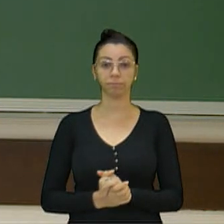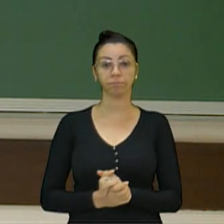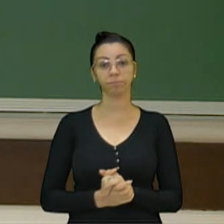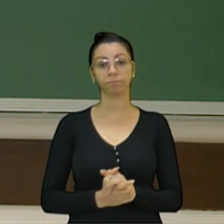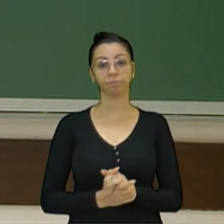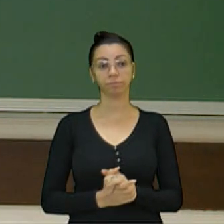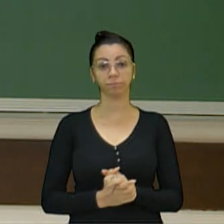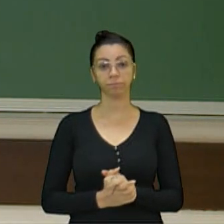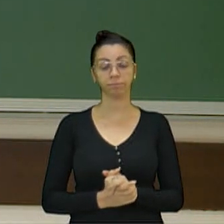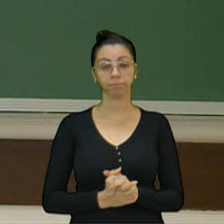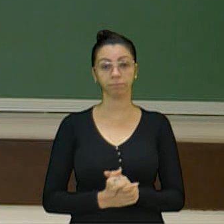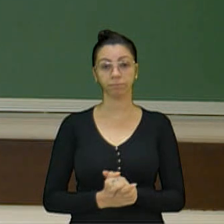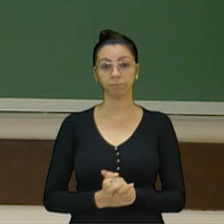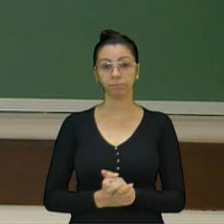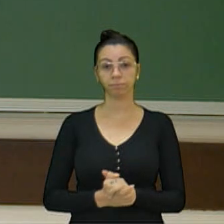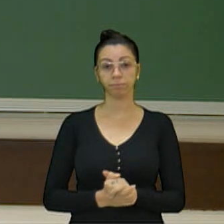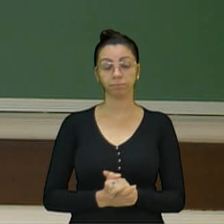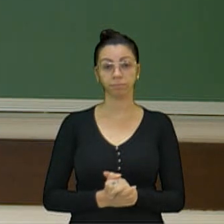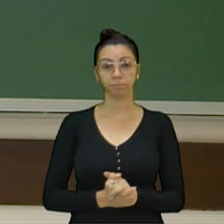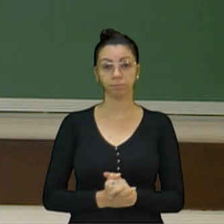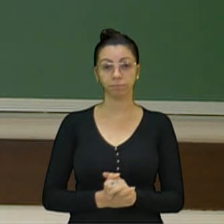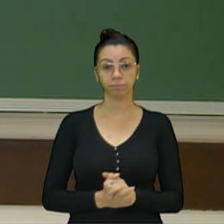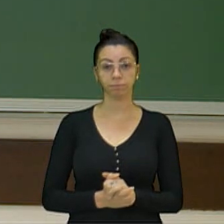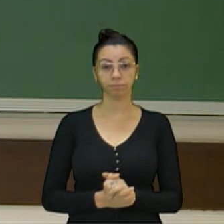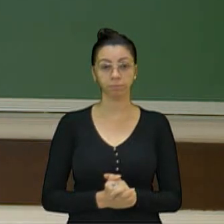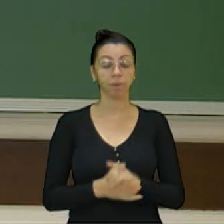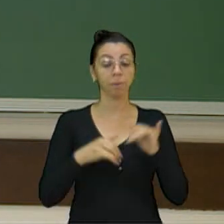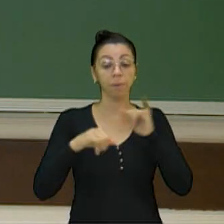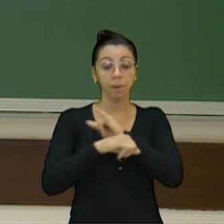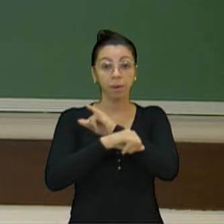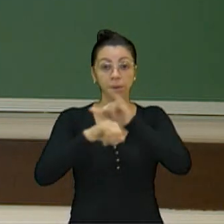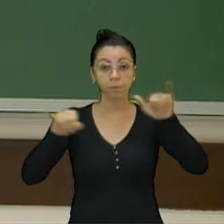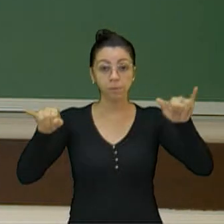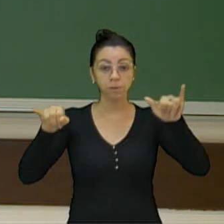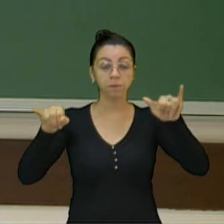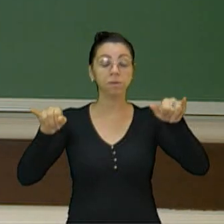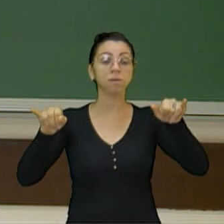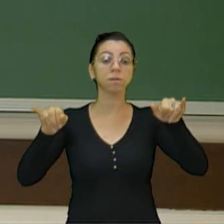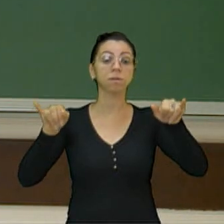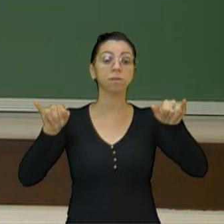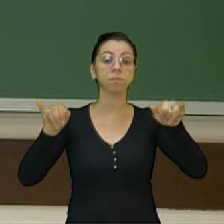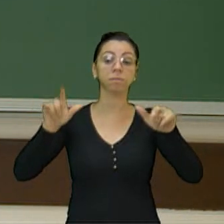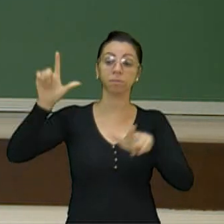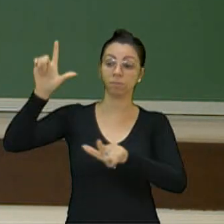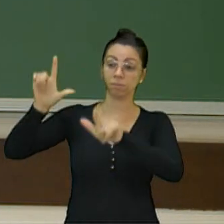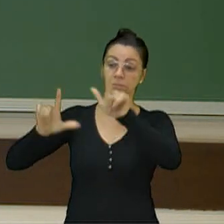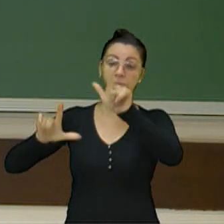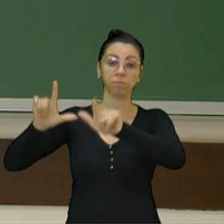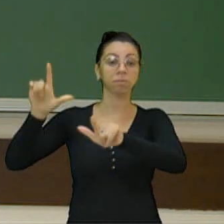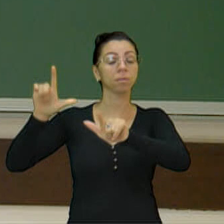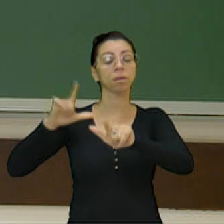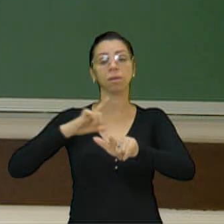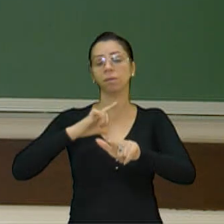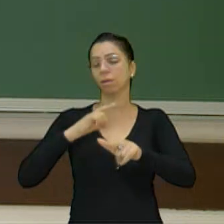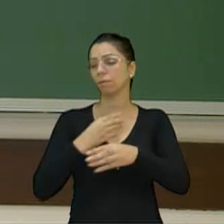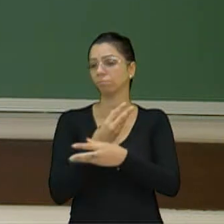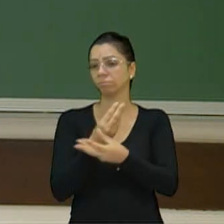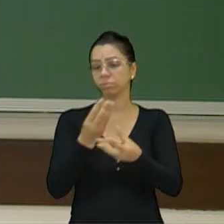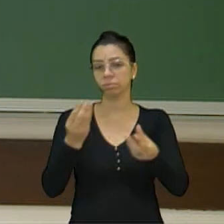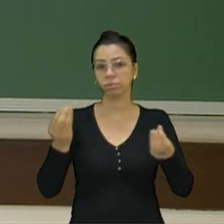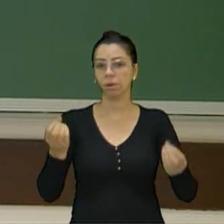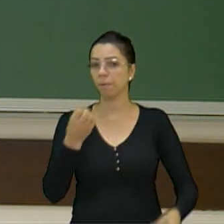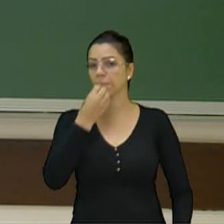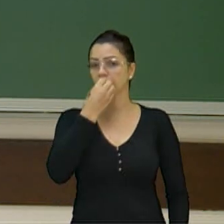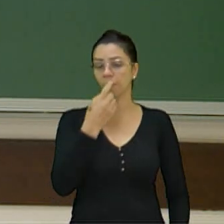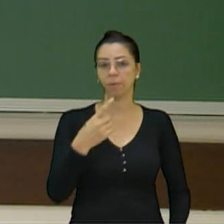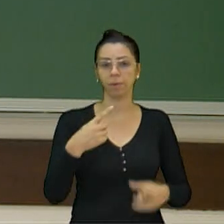E daí, na realidade, fazer anúncios pela televisão acaba trazendo muitos benefícios que as outras